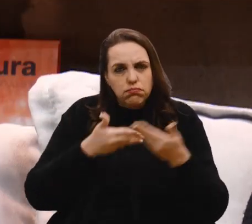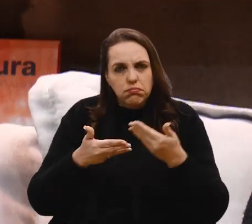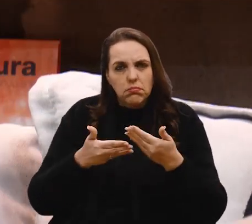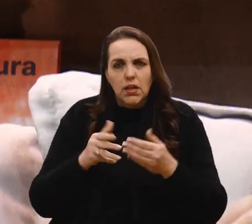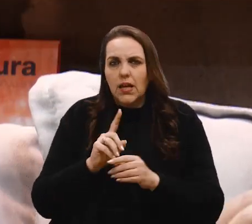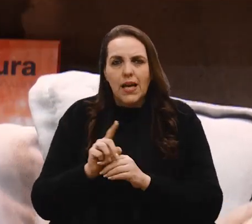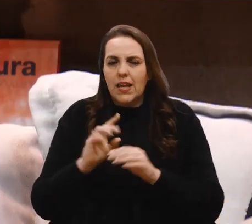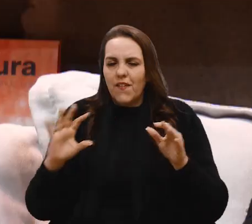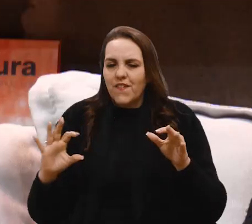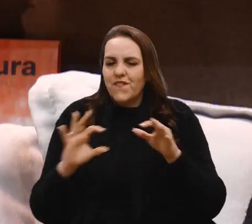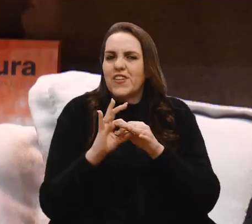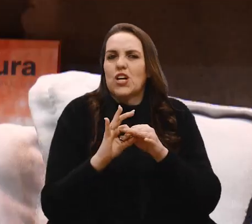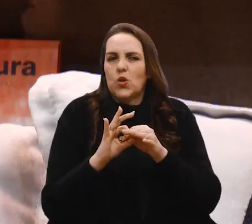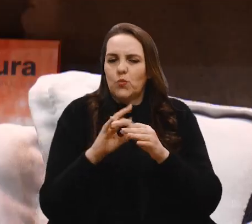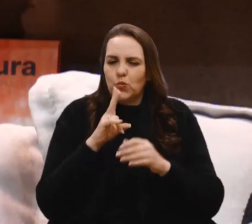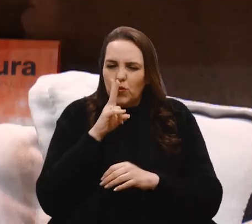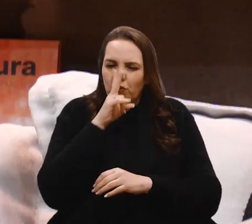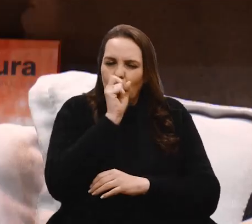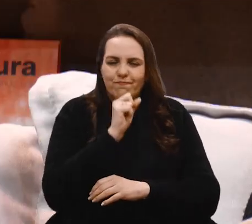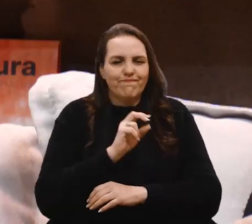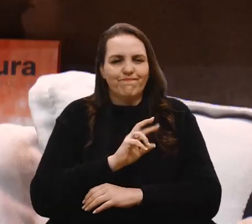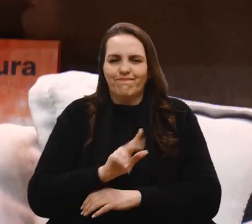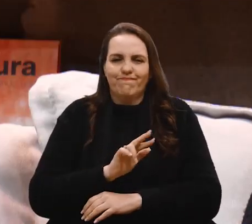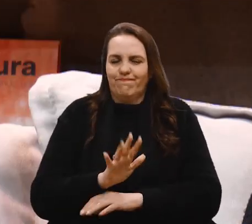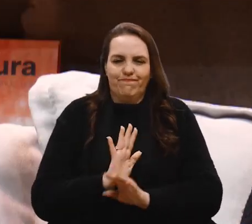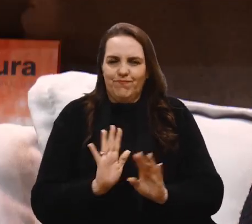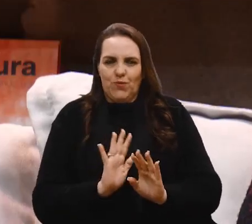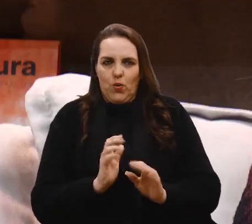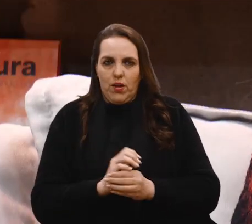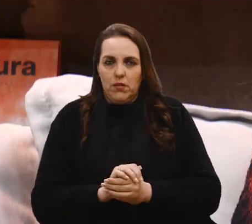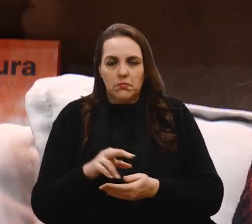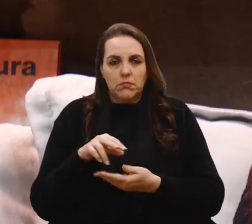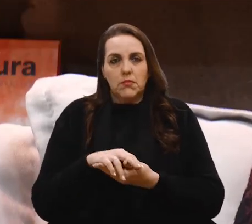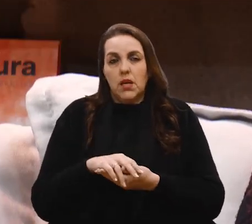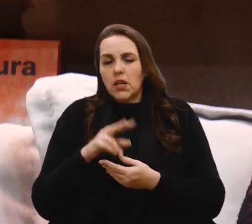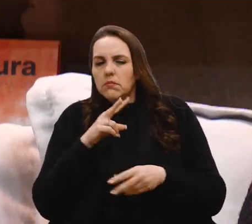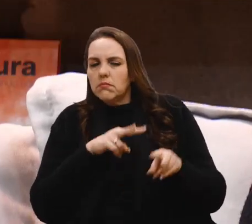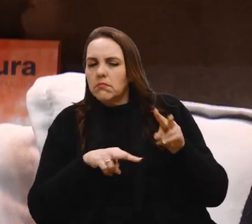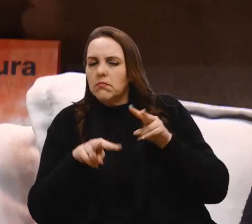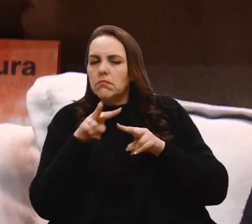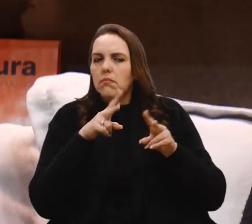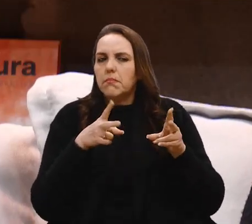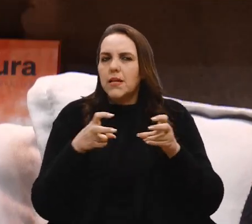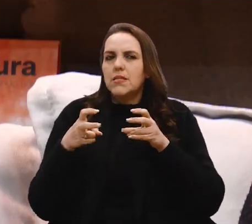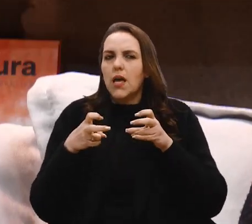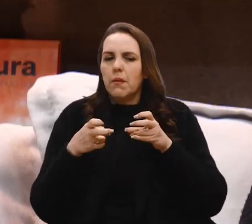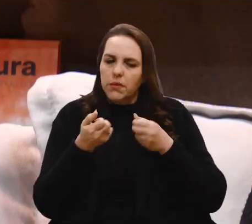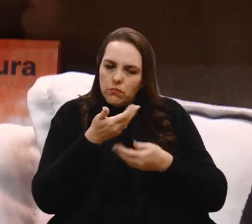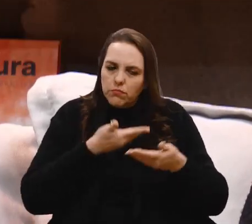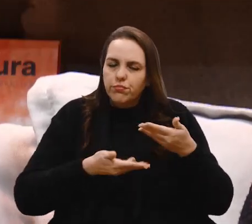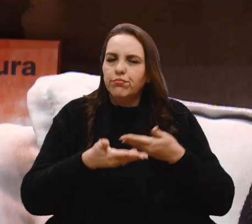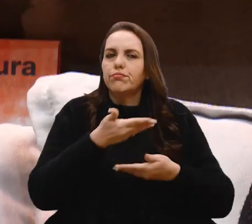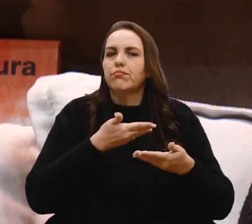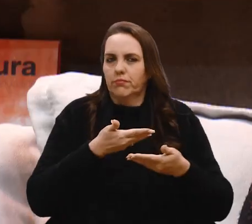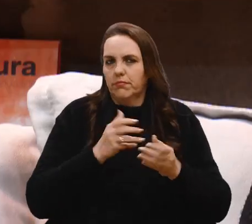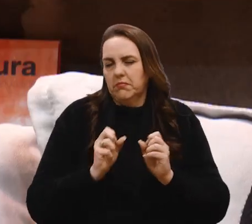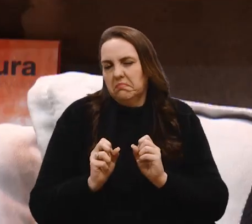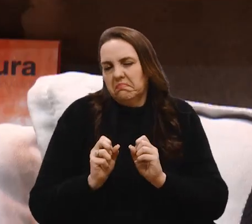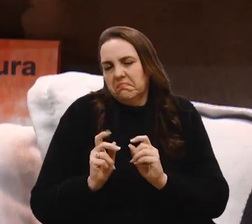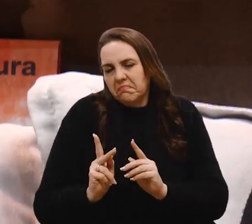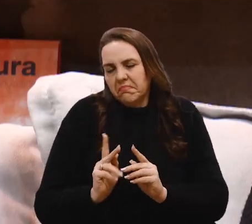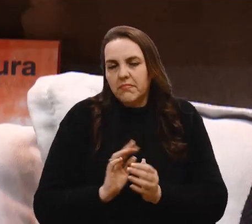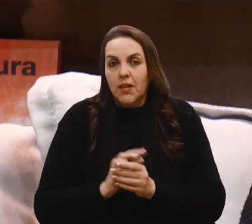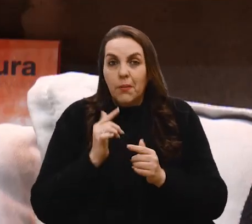faz vínculos intensos, né? Mas ele lê como tem que se socializar e socializa. Porém, o